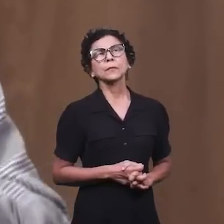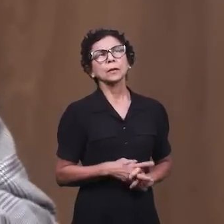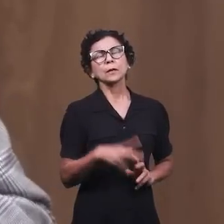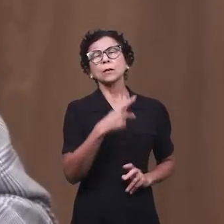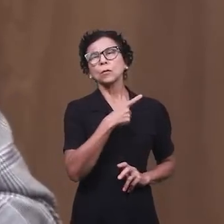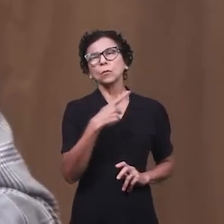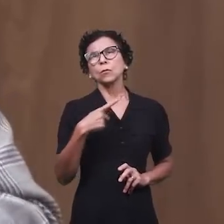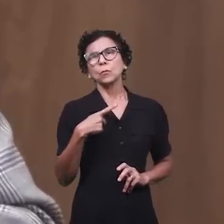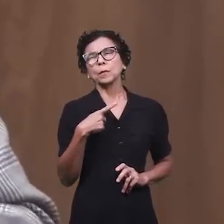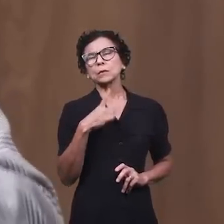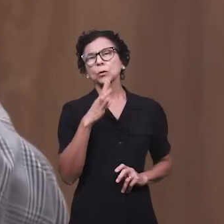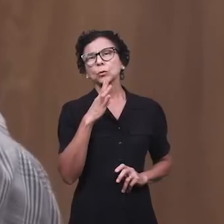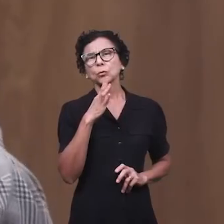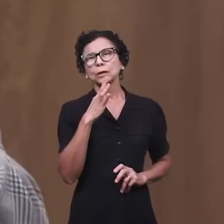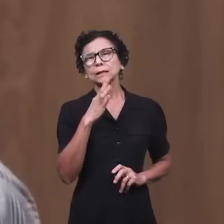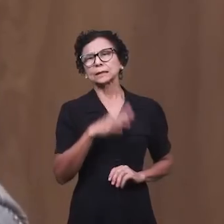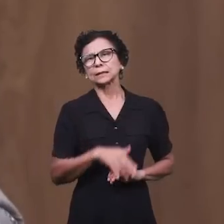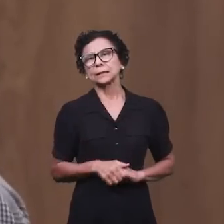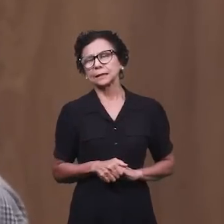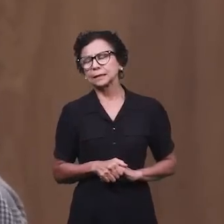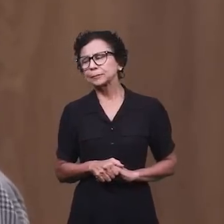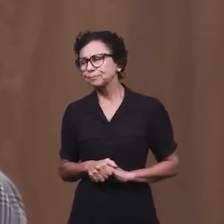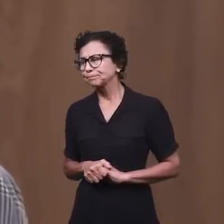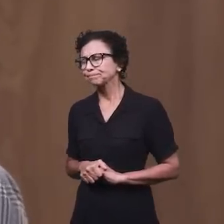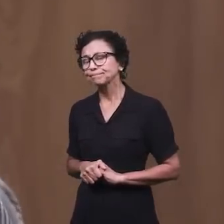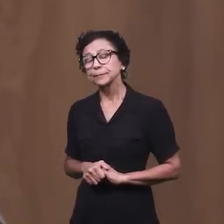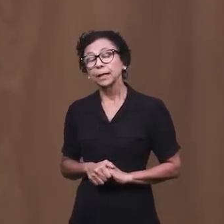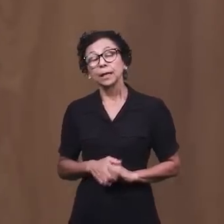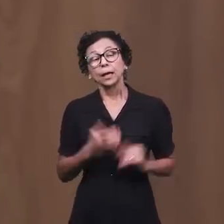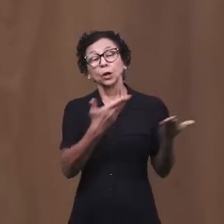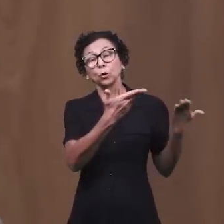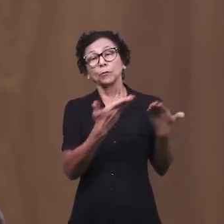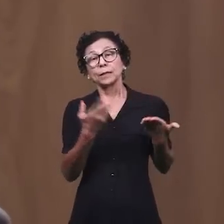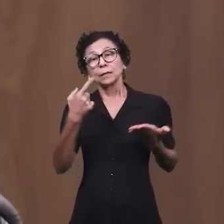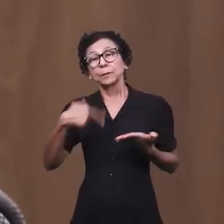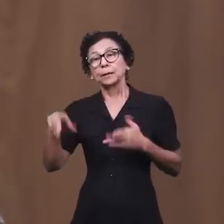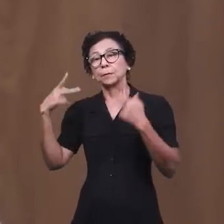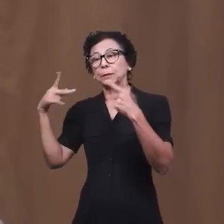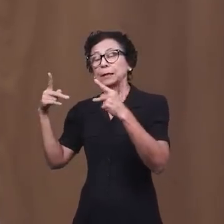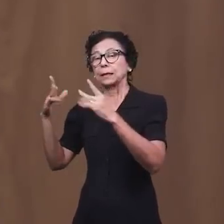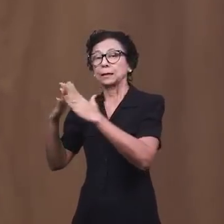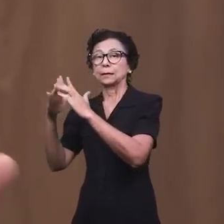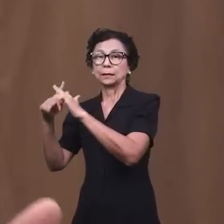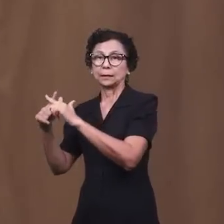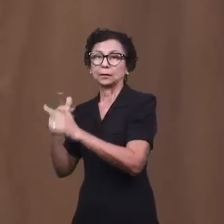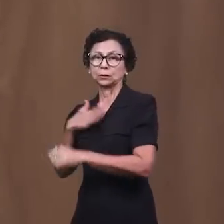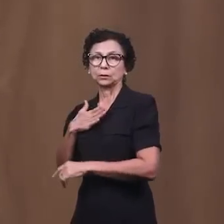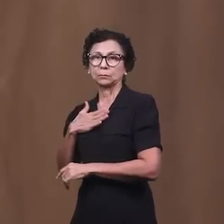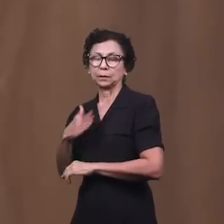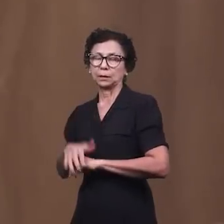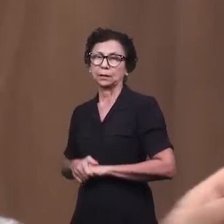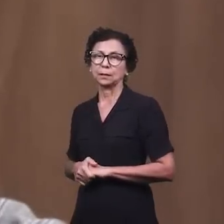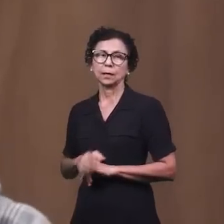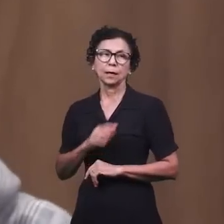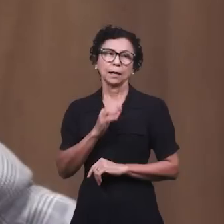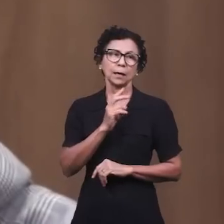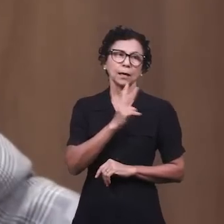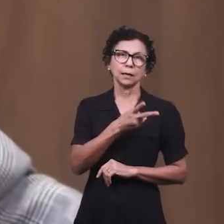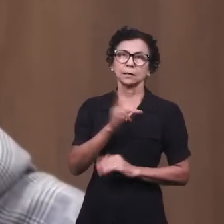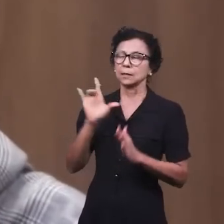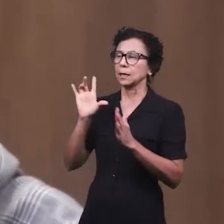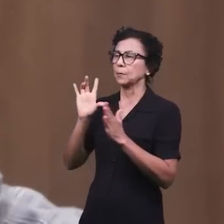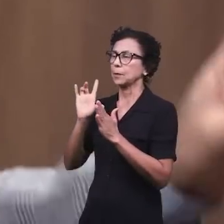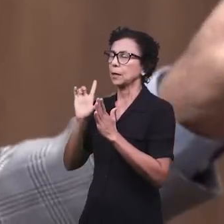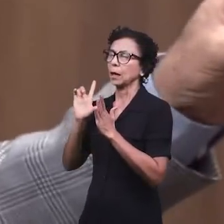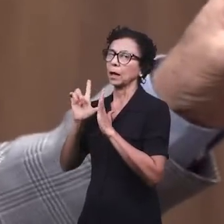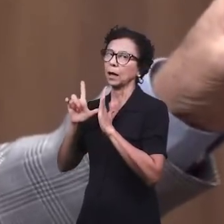era pastor da igreja, todas as vezes que eu convidava, ele chegava atrasado. E eu sabia que ele não precisava chegar atrasado. Eu digo, a próxima vez que você chegar